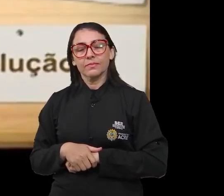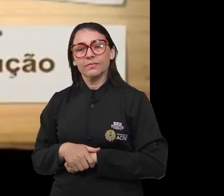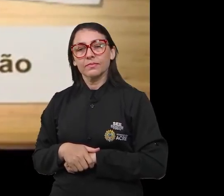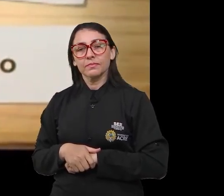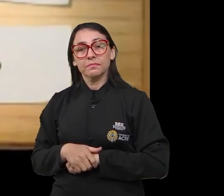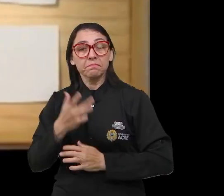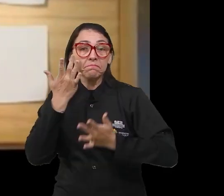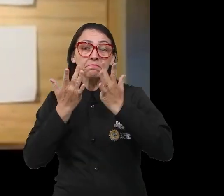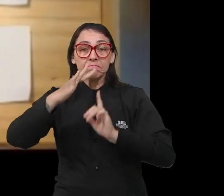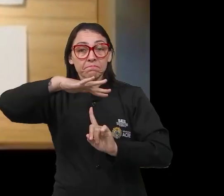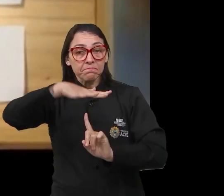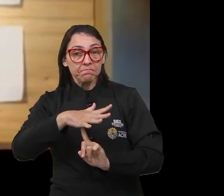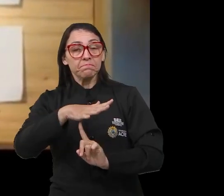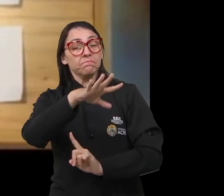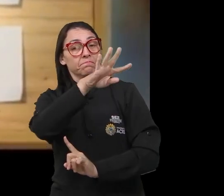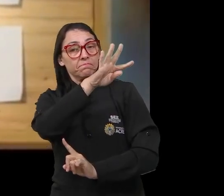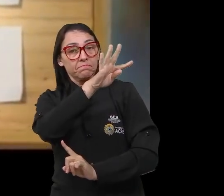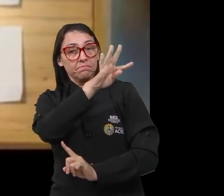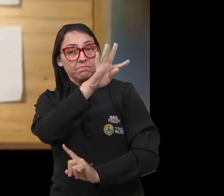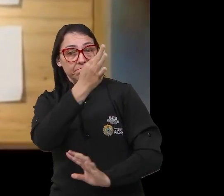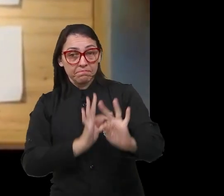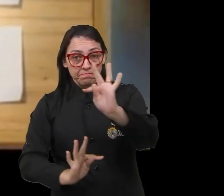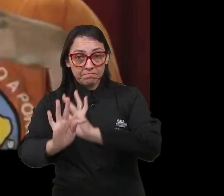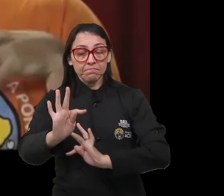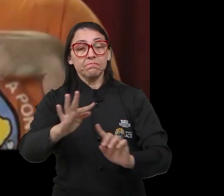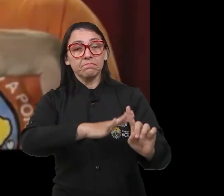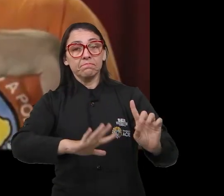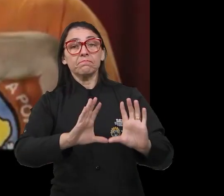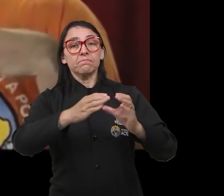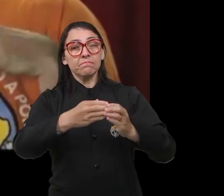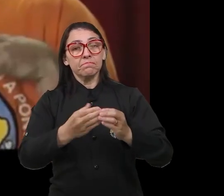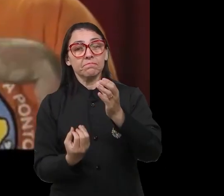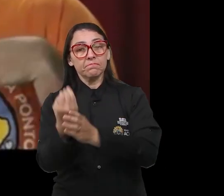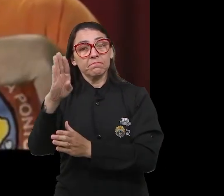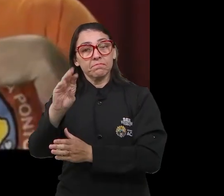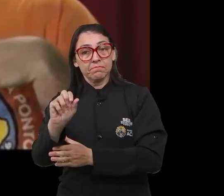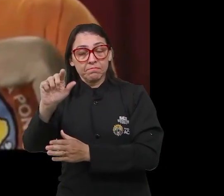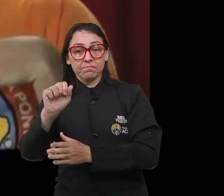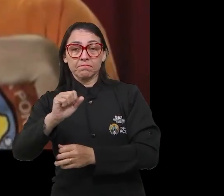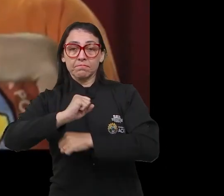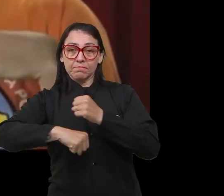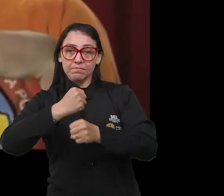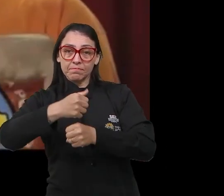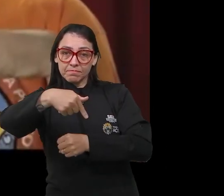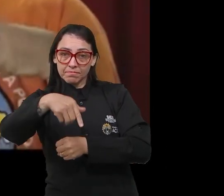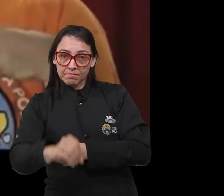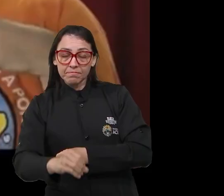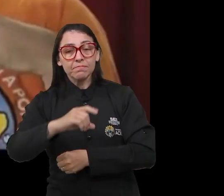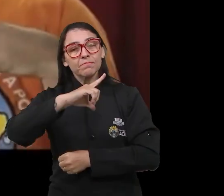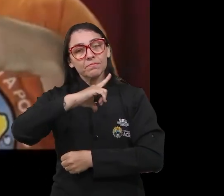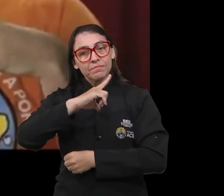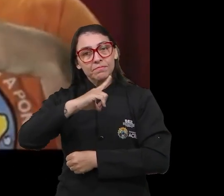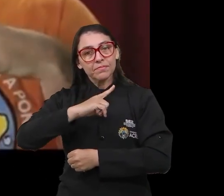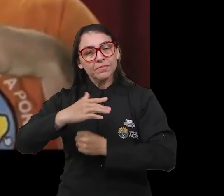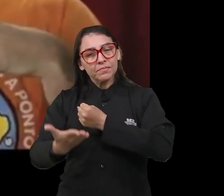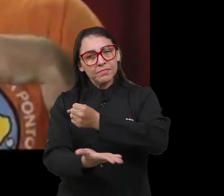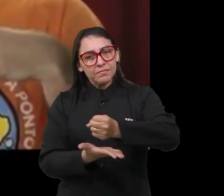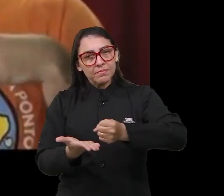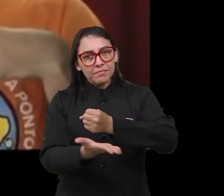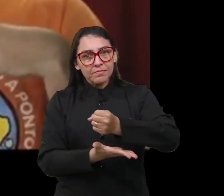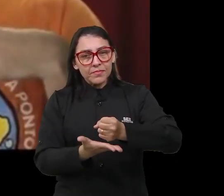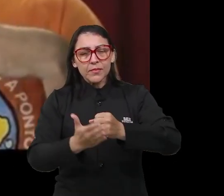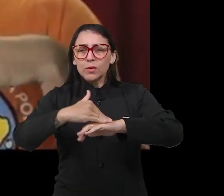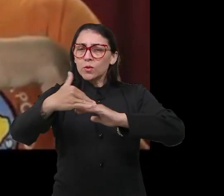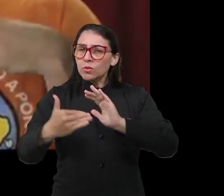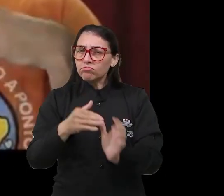O teatro oprimido é uma tecnologia social que foi criada pelo Augusto Boal nos anos 70, né, que tinha o princípio básico de que